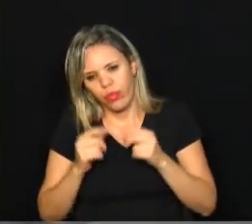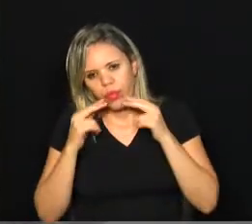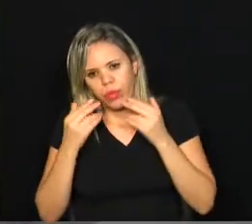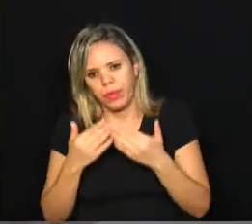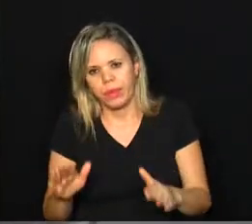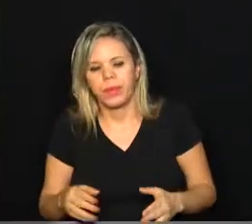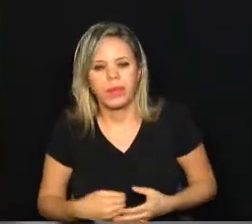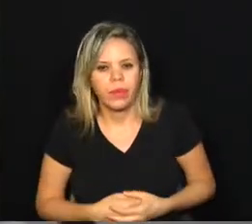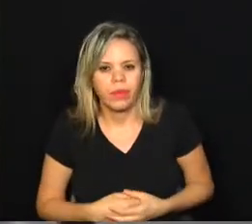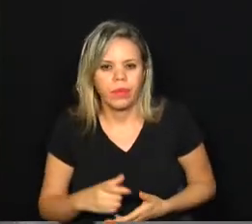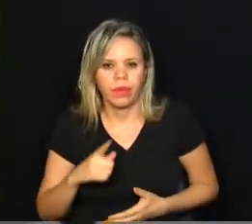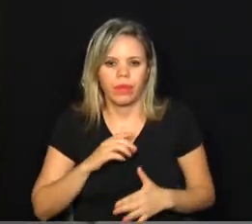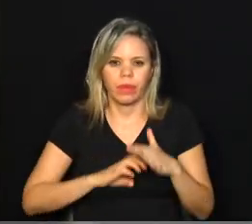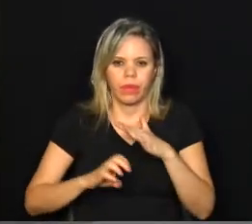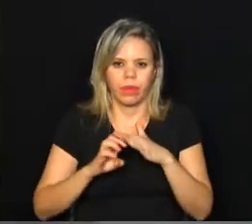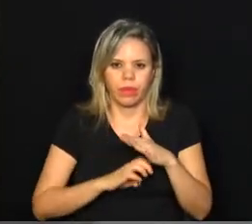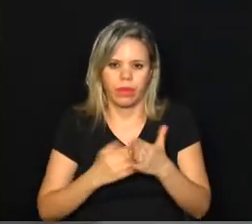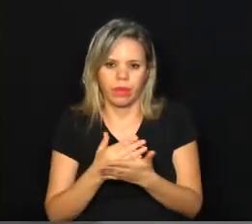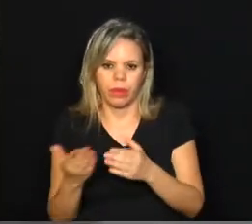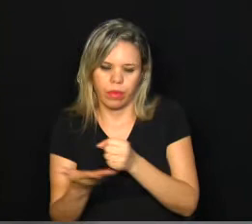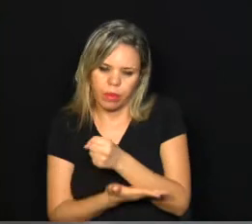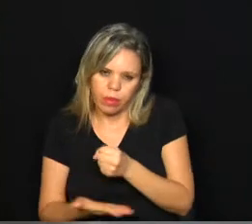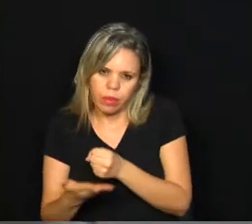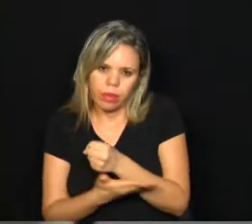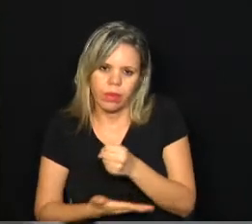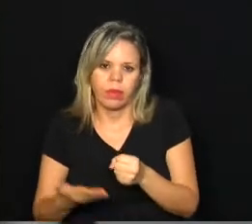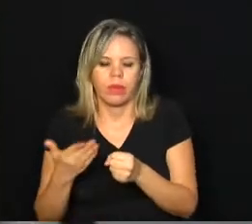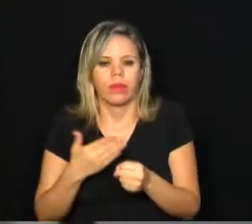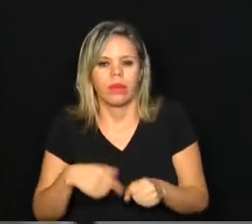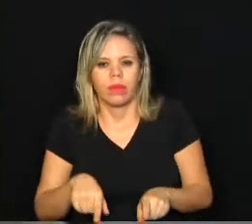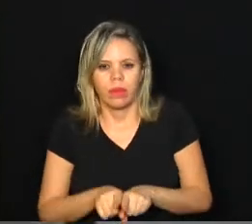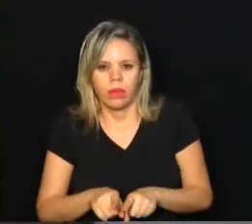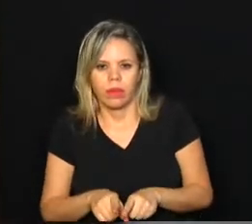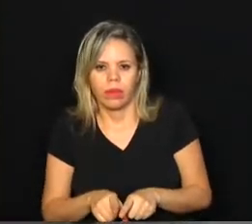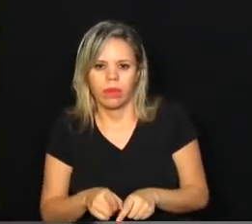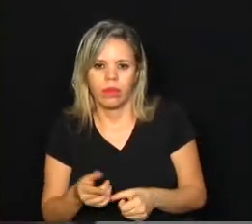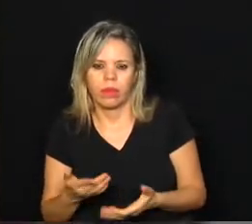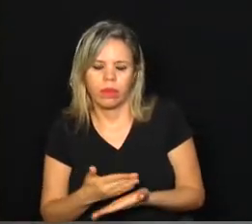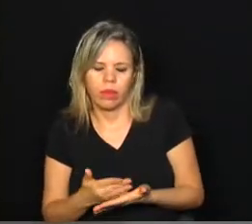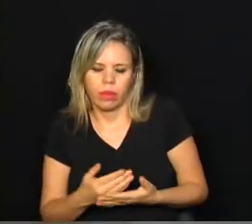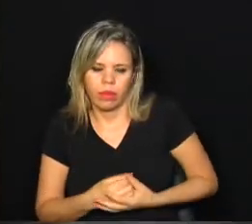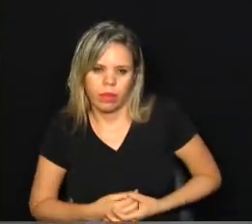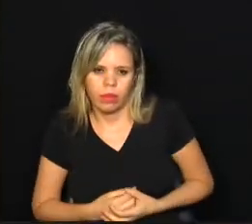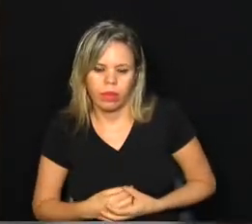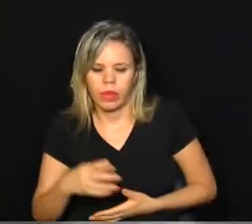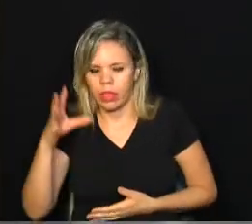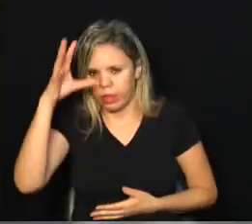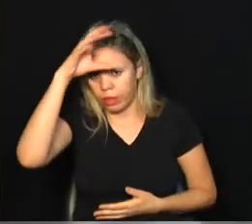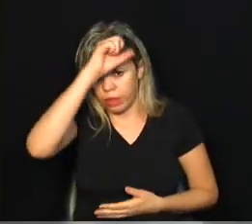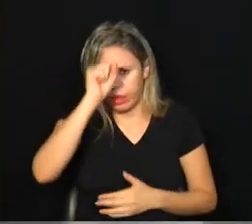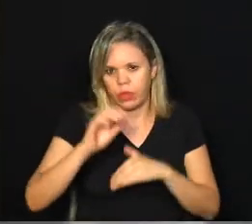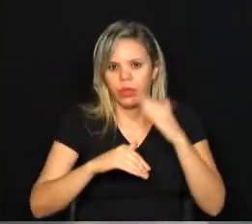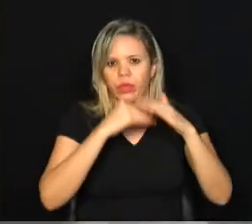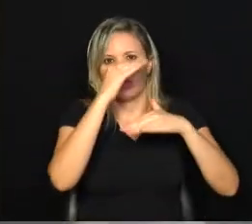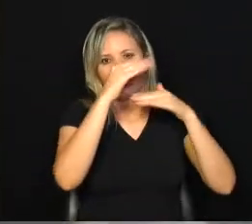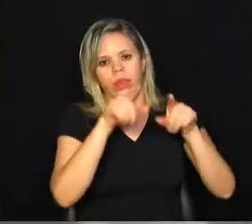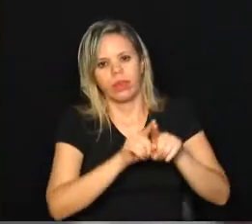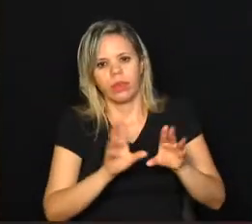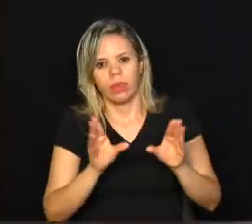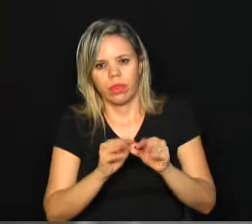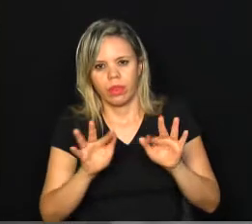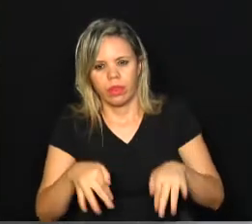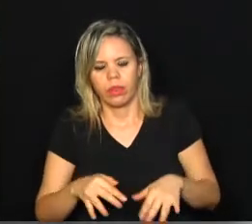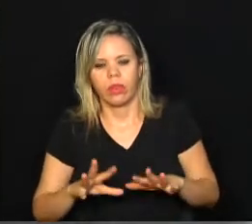aberta. Você tem empresas incubadas que são sementinhas no estado muito preliminar, né, aprendendo a se desenvolver. E, por fim, tem